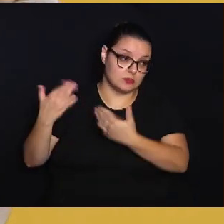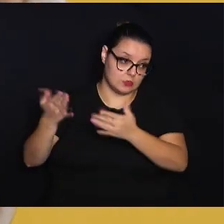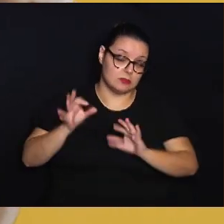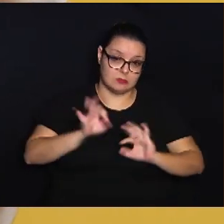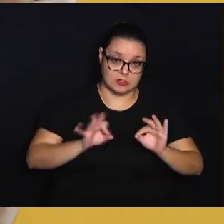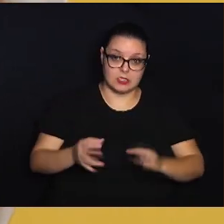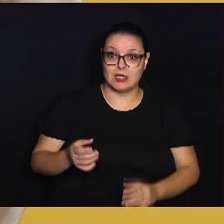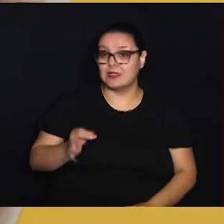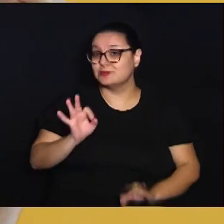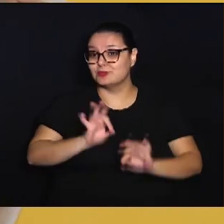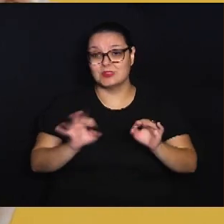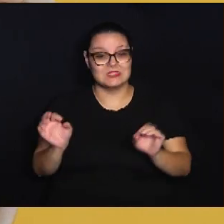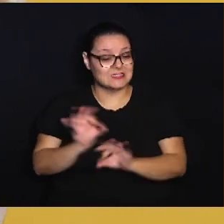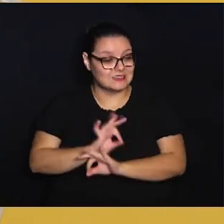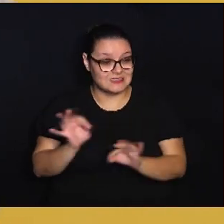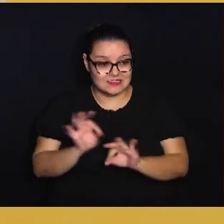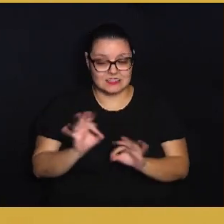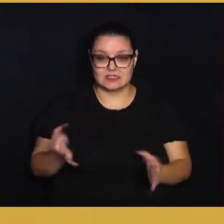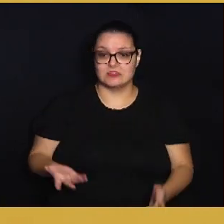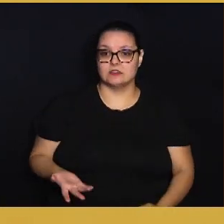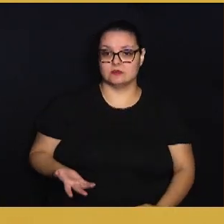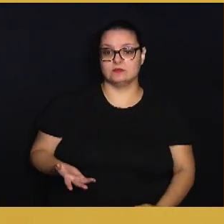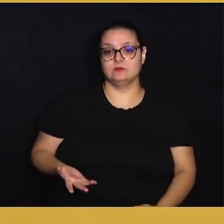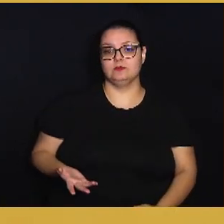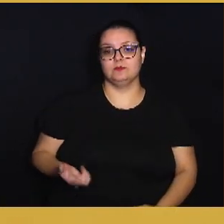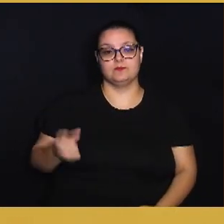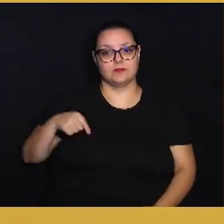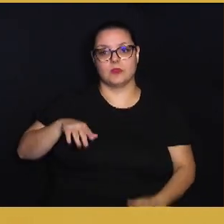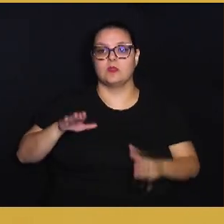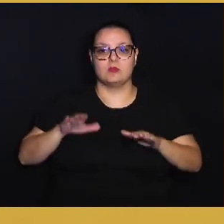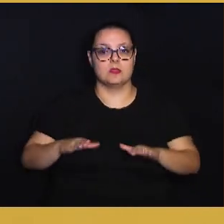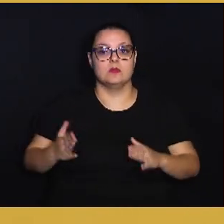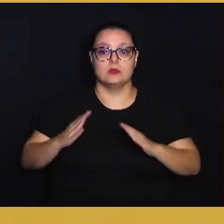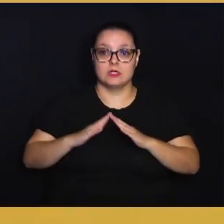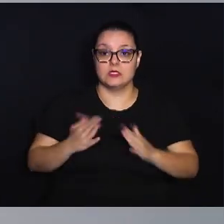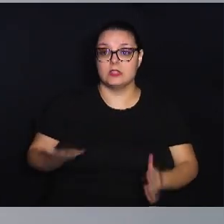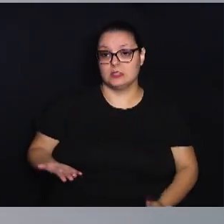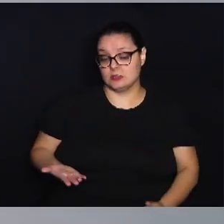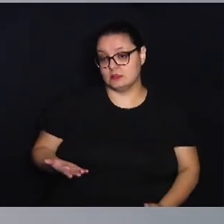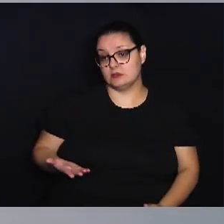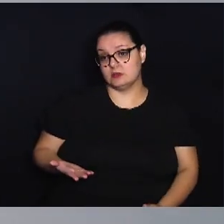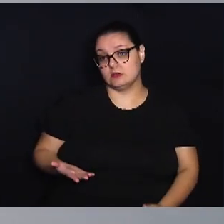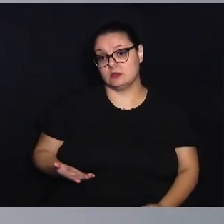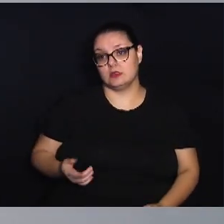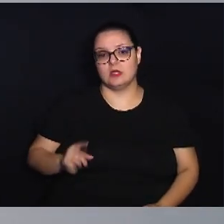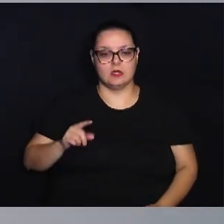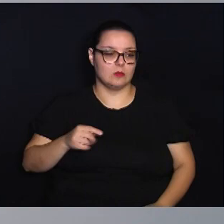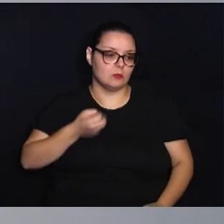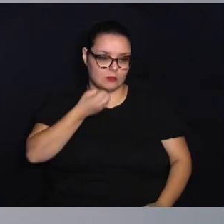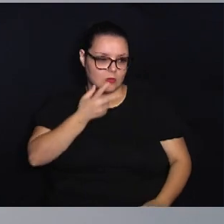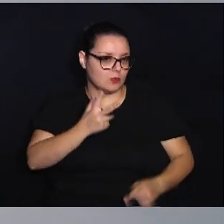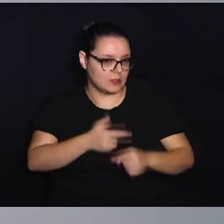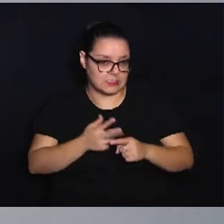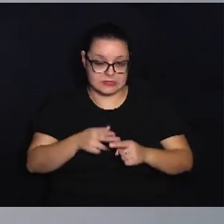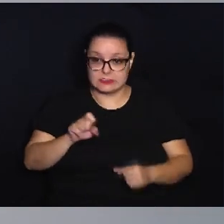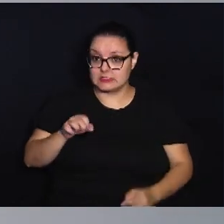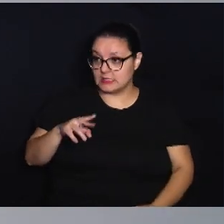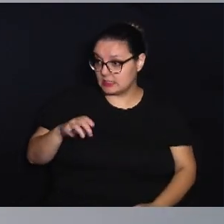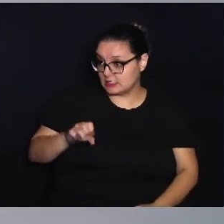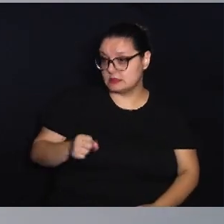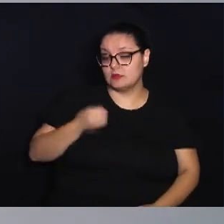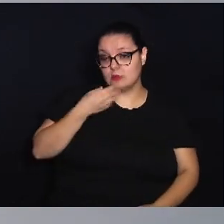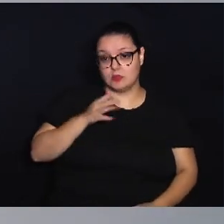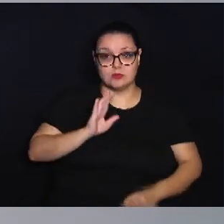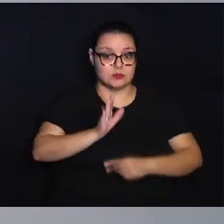é a realidade. Mas daí eu não planejei nada, então assim, curti com a garotada, né, aqui mesmo, em casa, daí boas séries, né, maratona